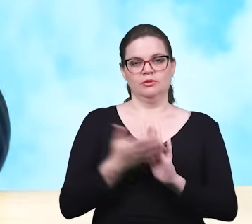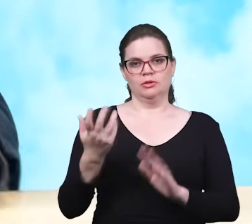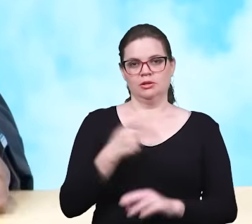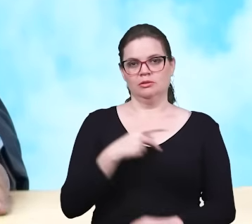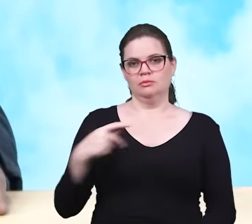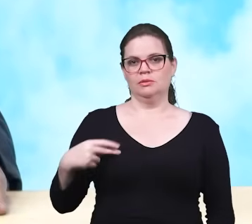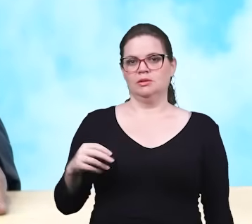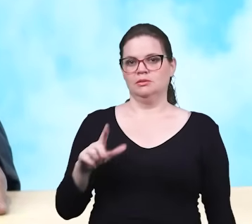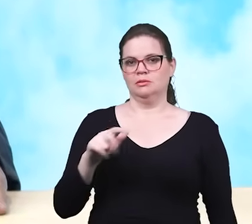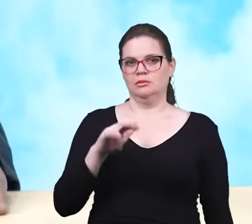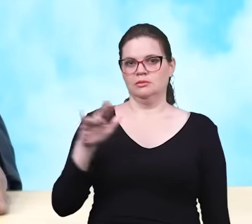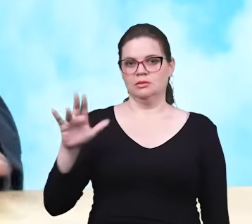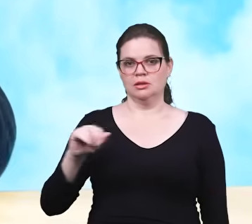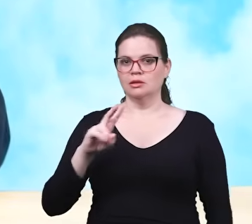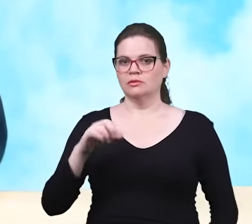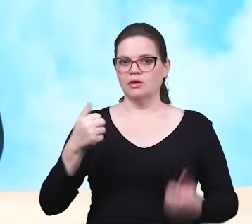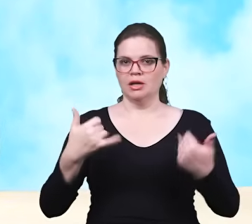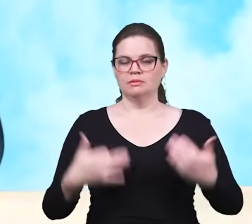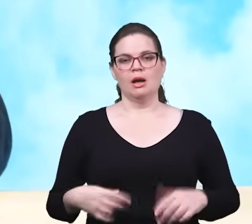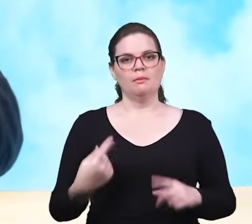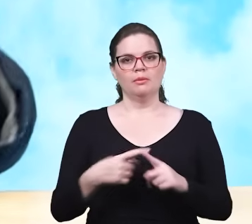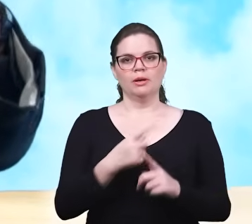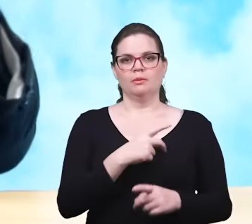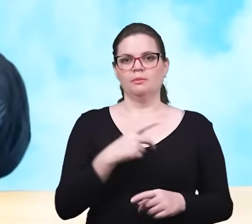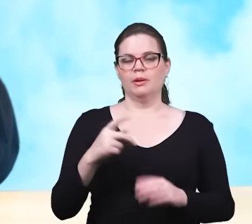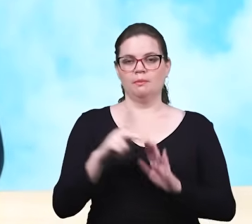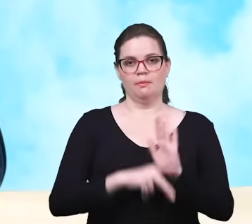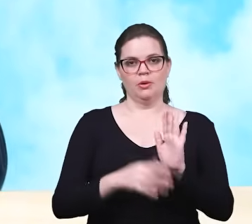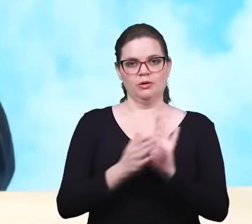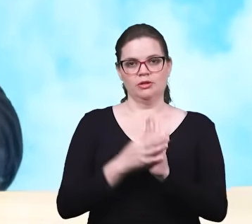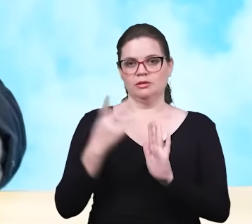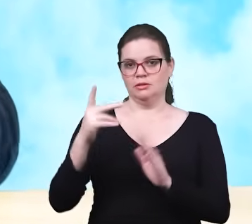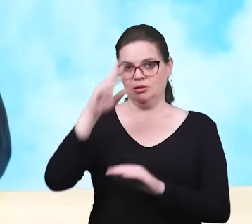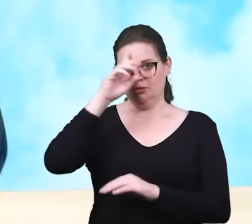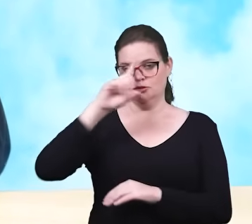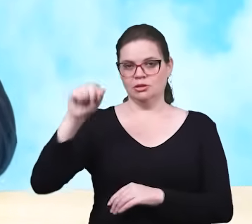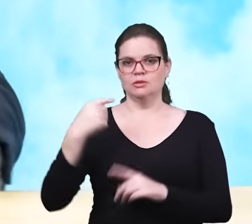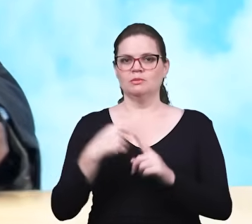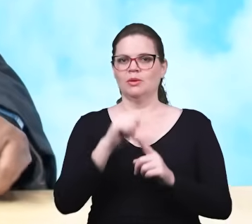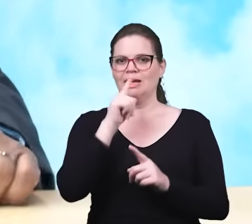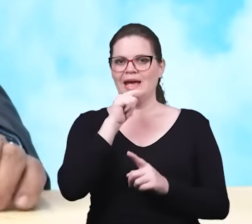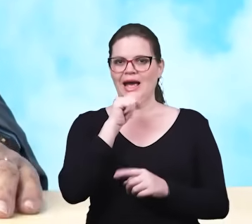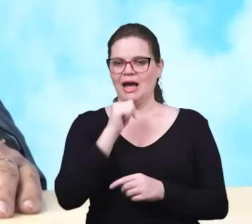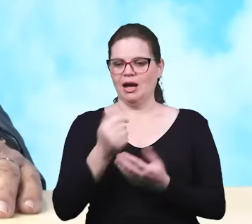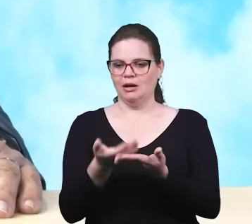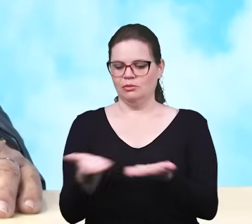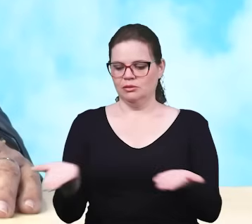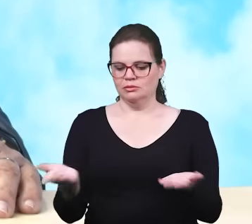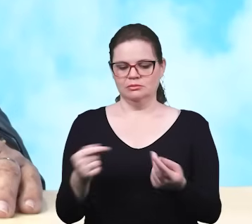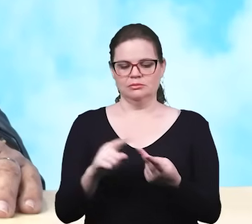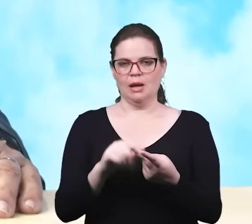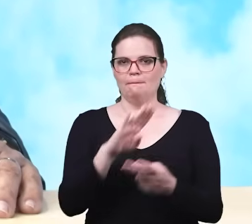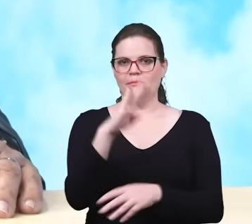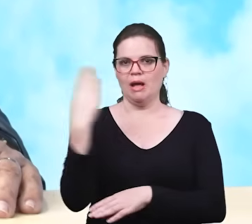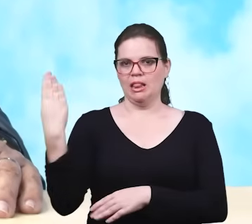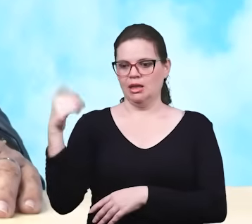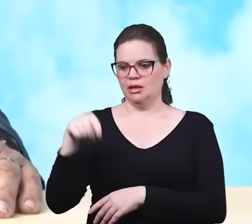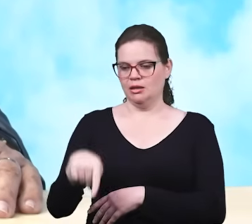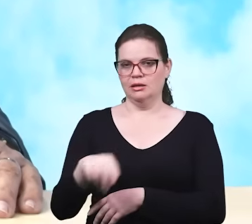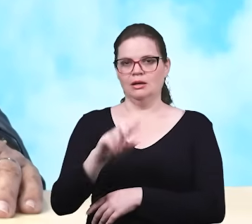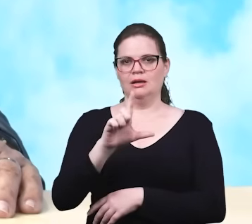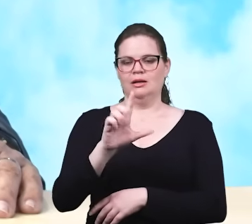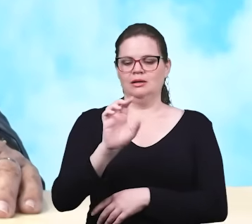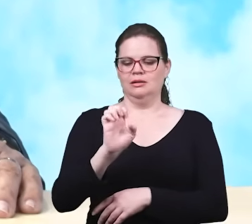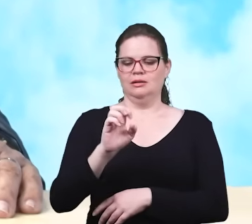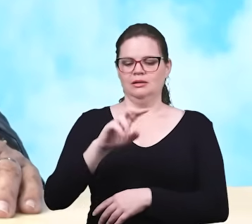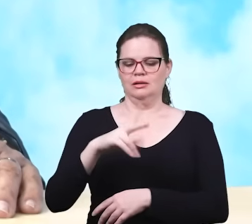É um projeto de Deus. O lenho já estava ali, a água já estava ali. Ninguém podia beber. Aquela água,